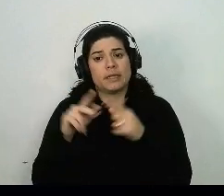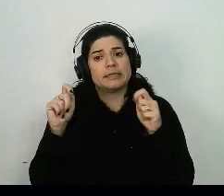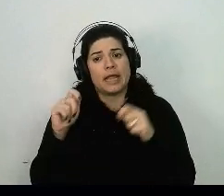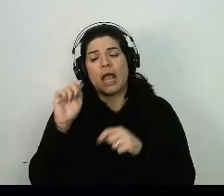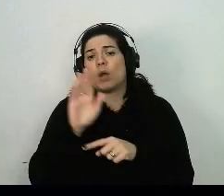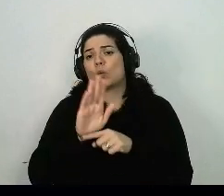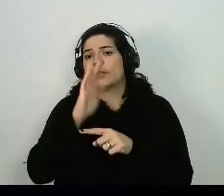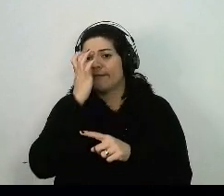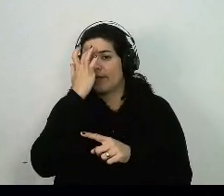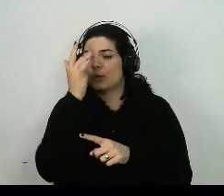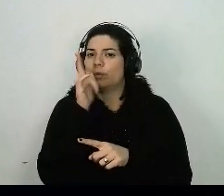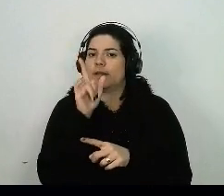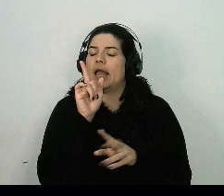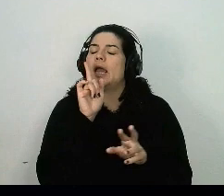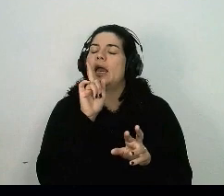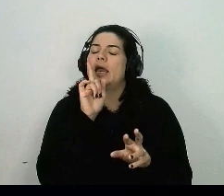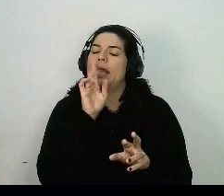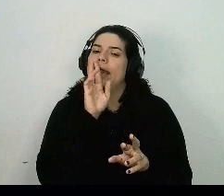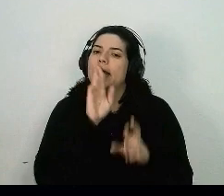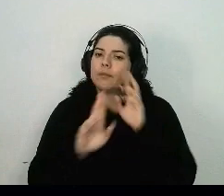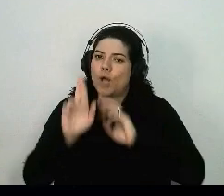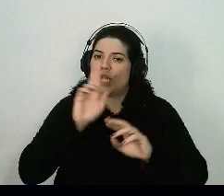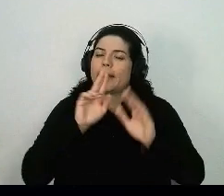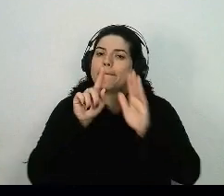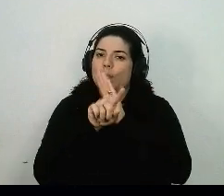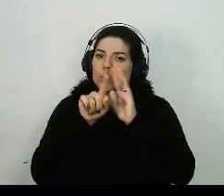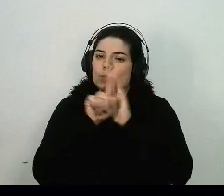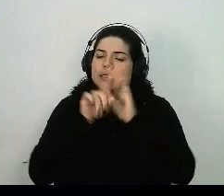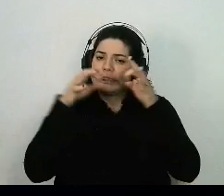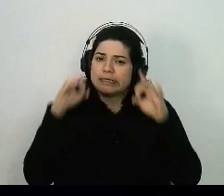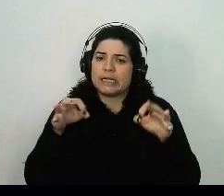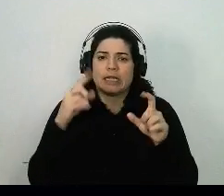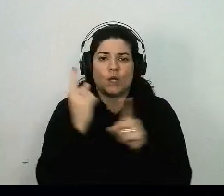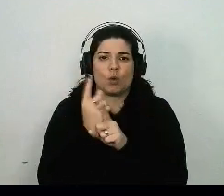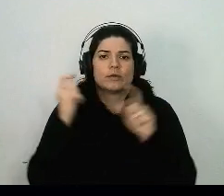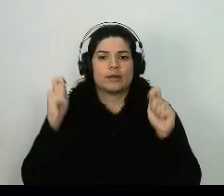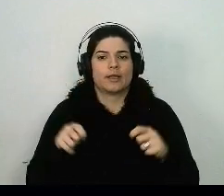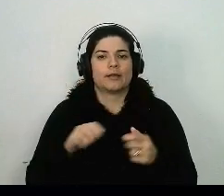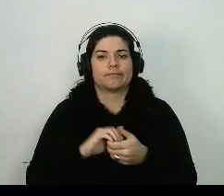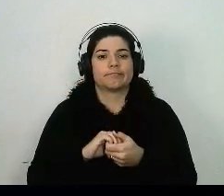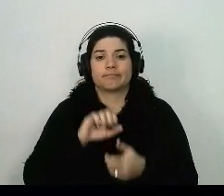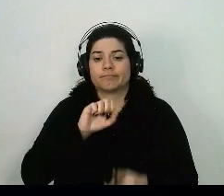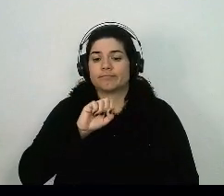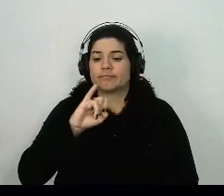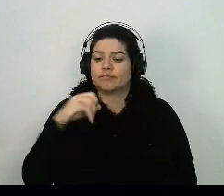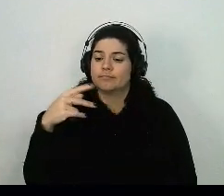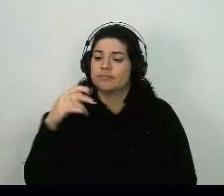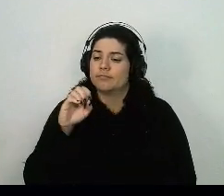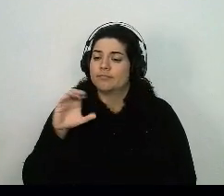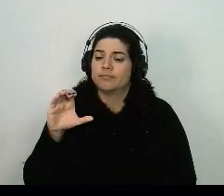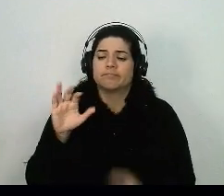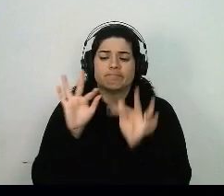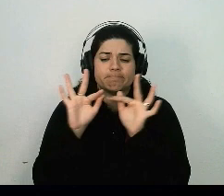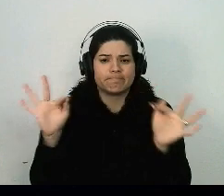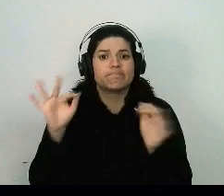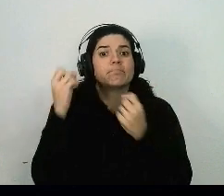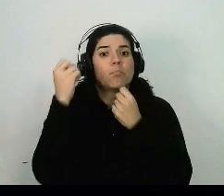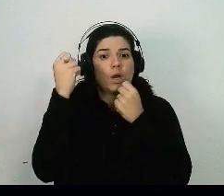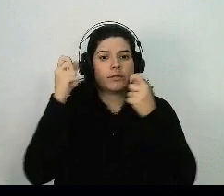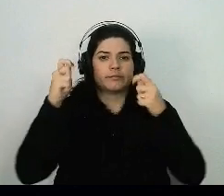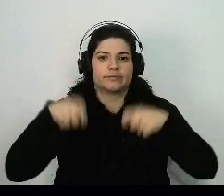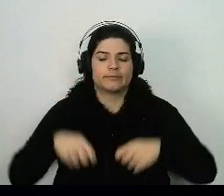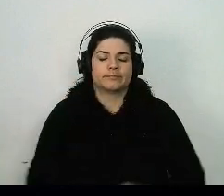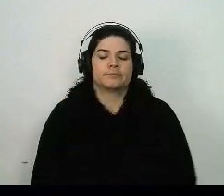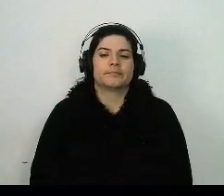as perguntas corretas. O CIPOC ele é muito simples e muito poderoso, tá?